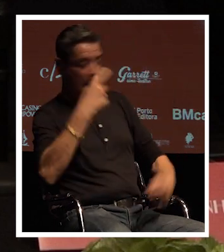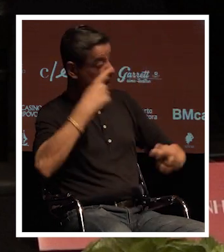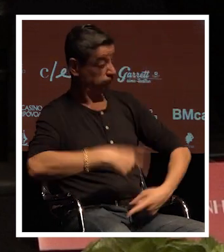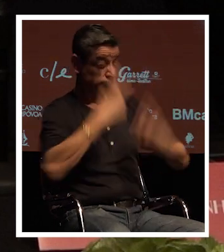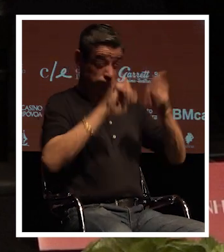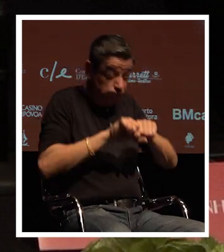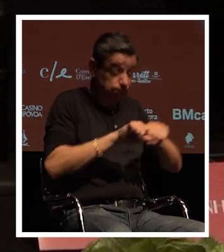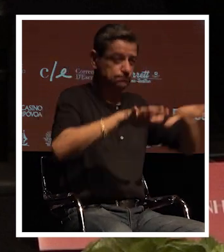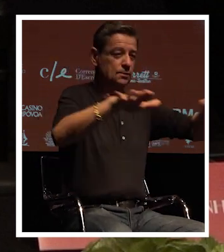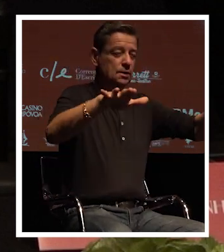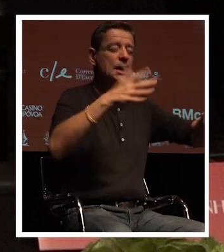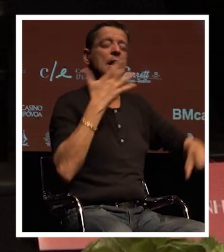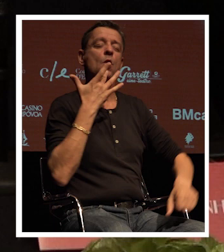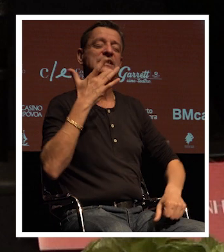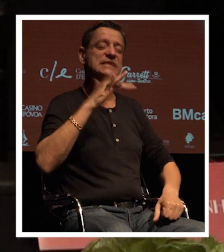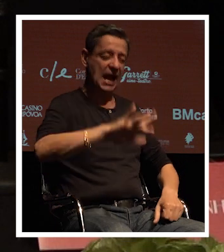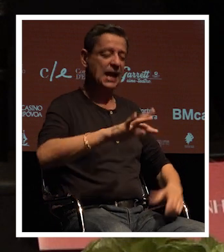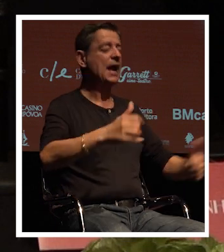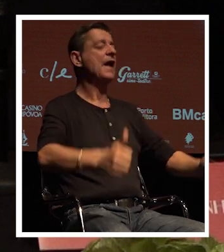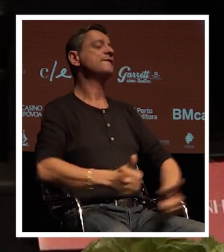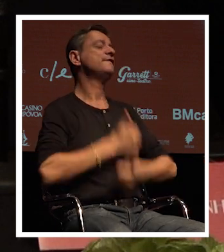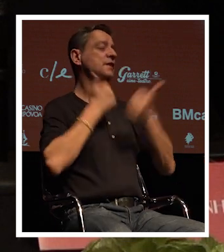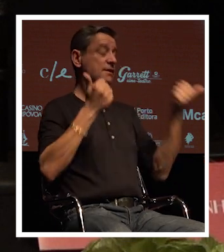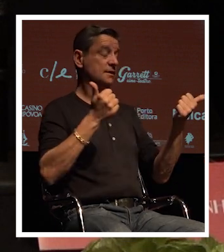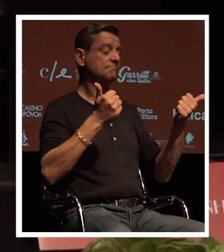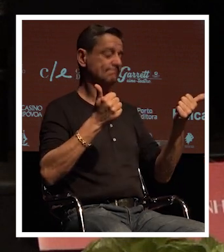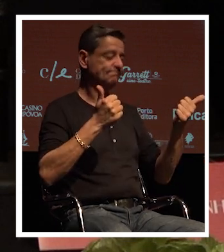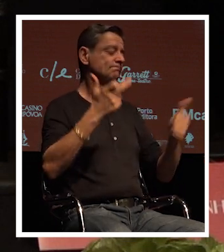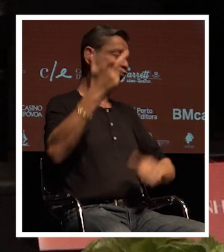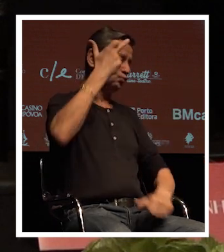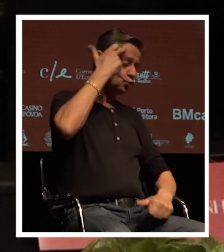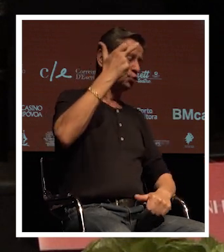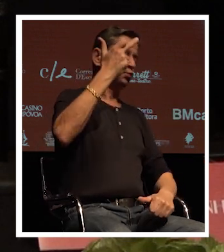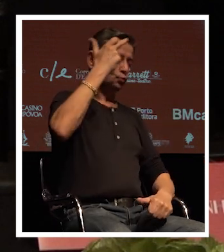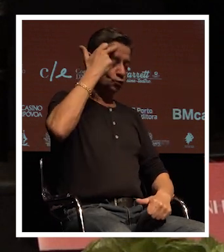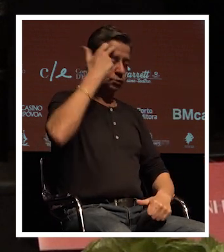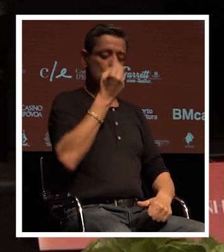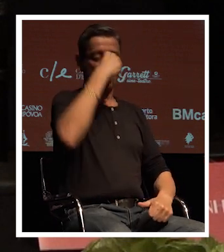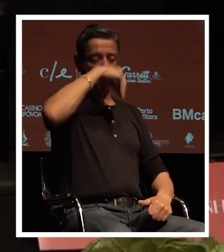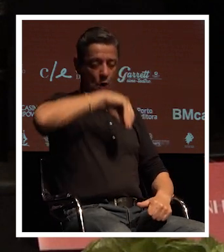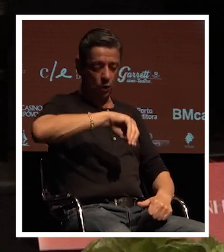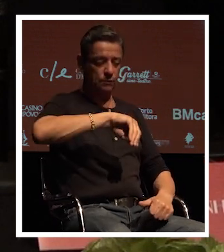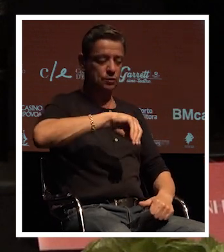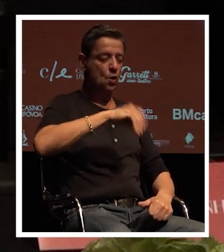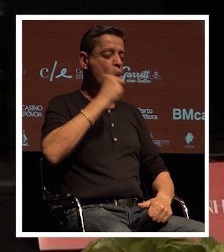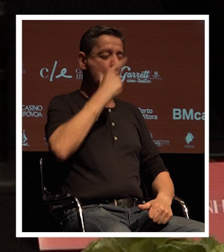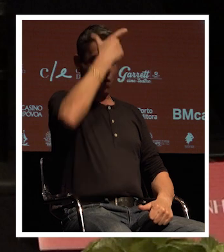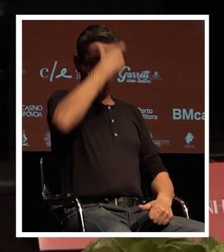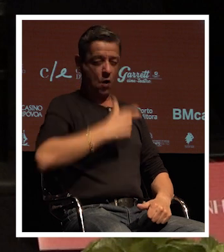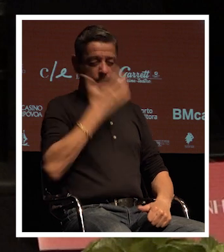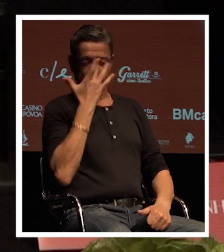lastro o sangue é pxe deixa rasto smog engol O Astro corvos negros